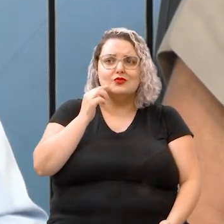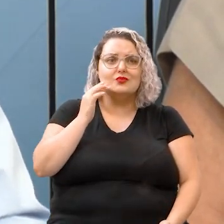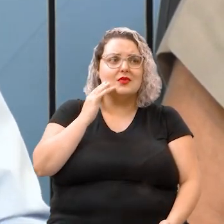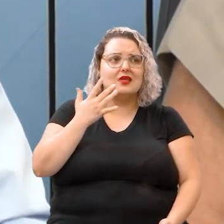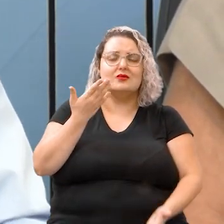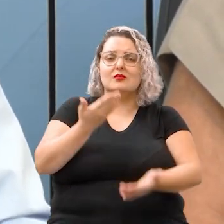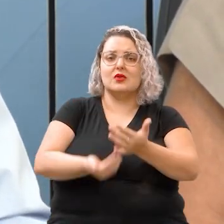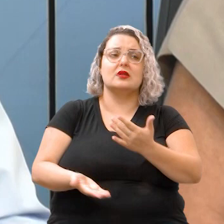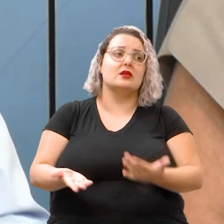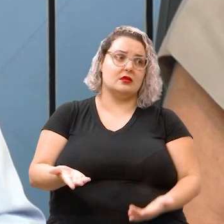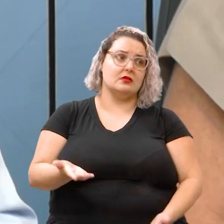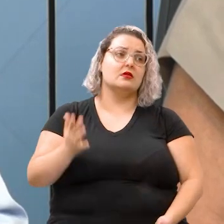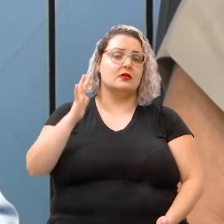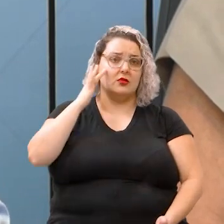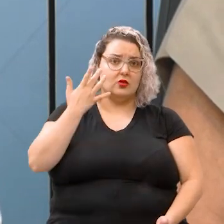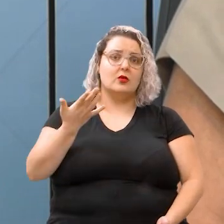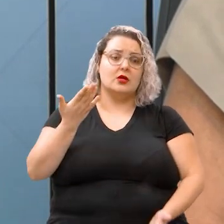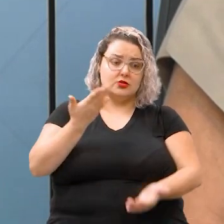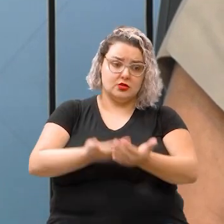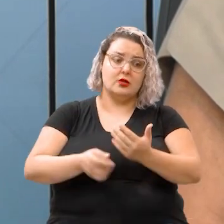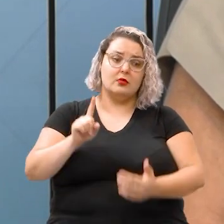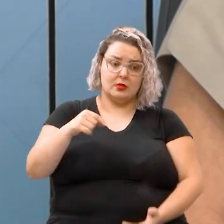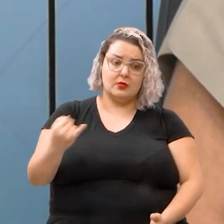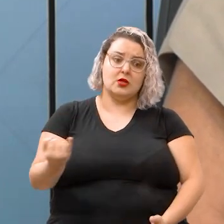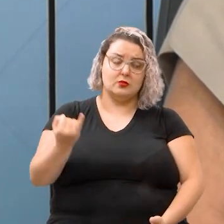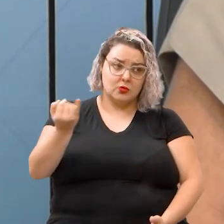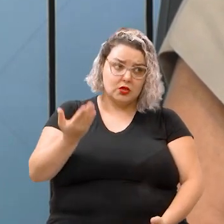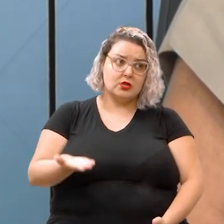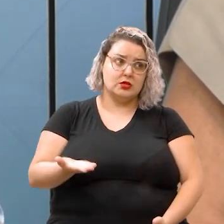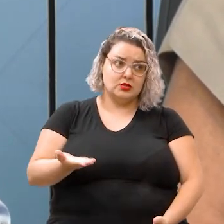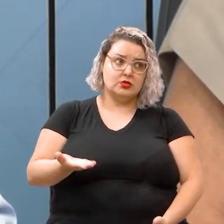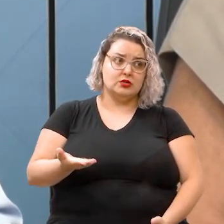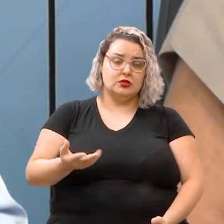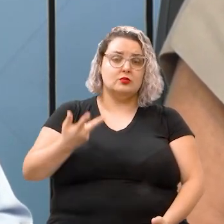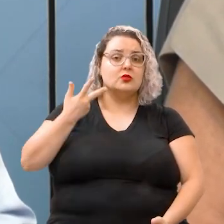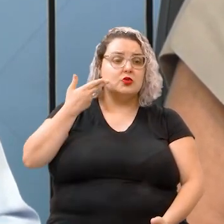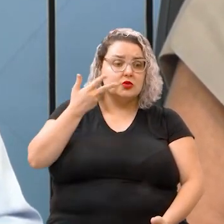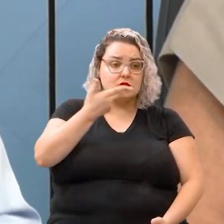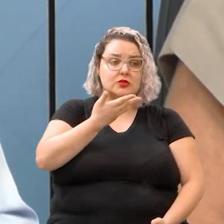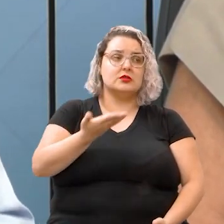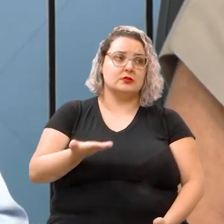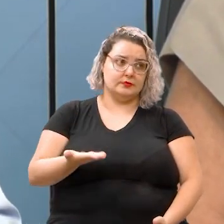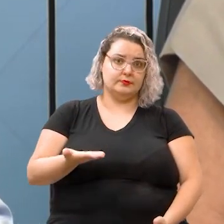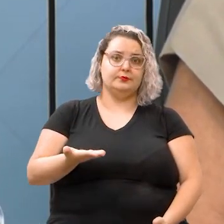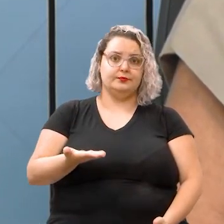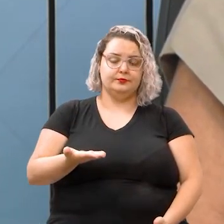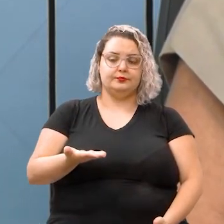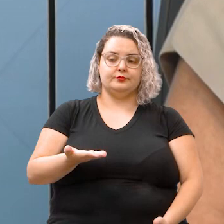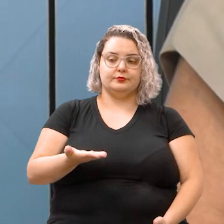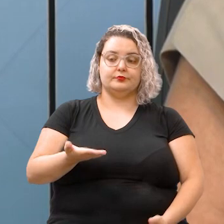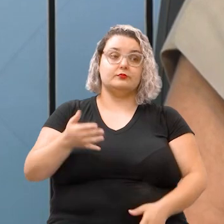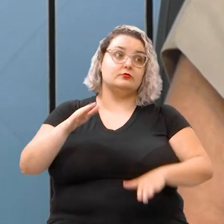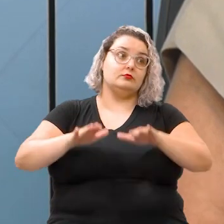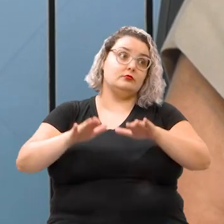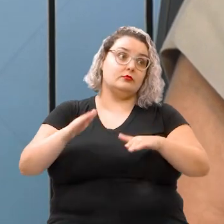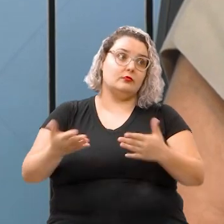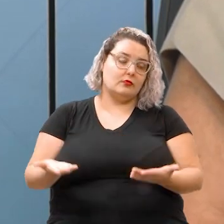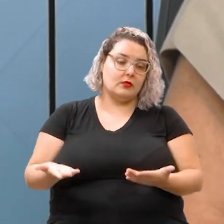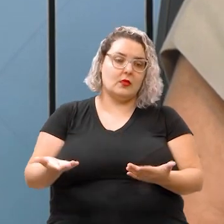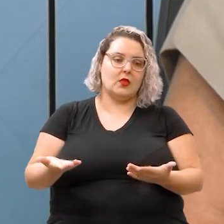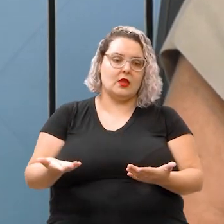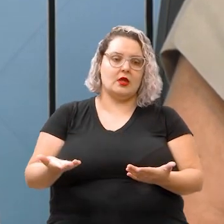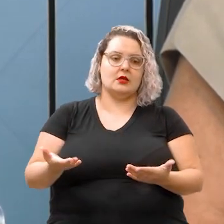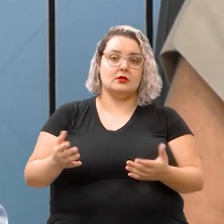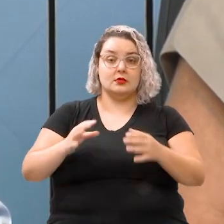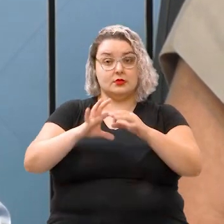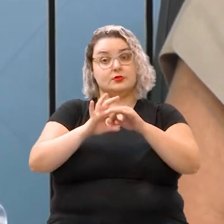venha perder, eu acho que é uma perda assim, para o cirurgião dentista, né, talvez algo que